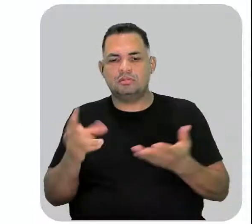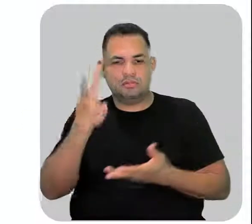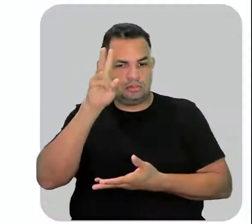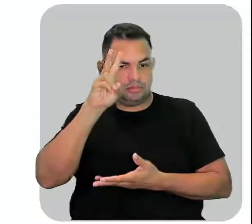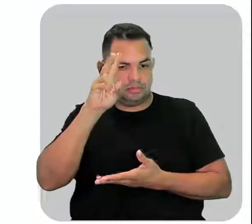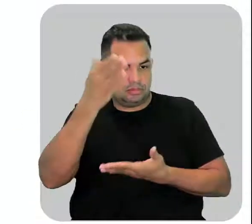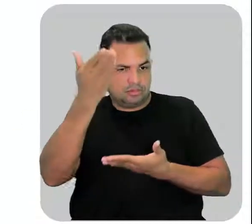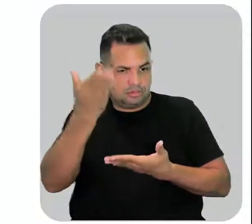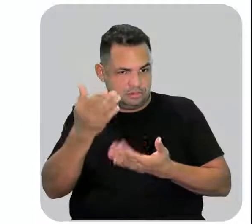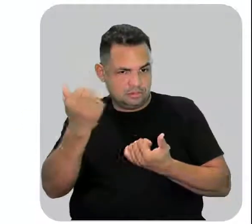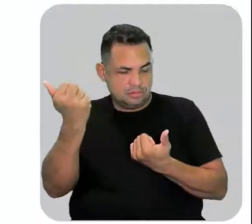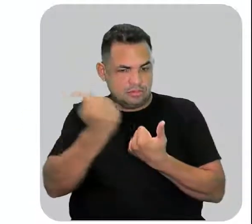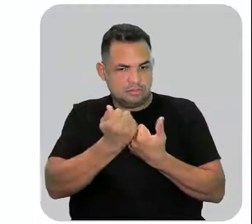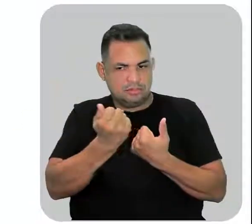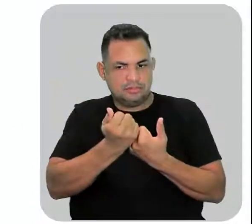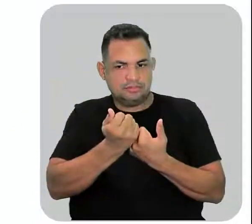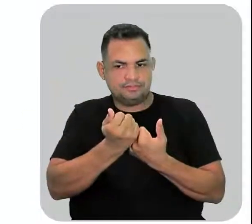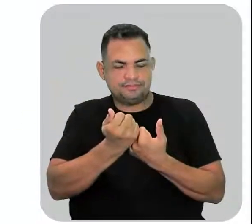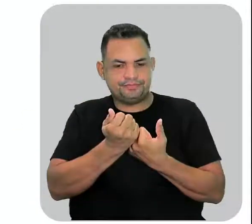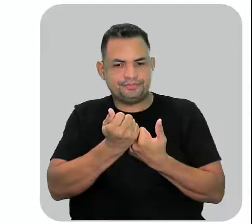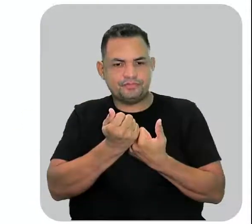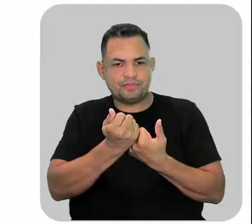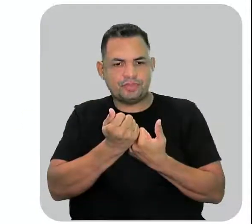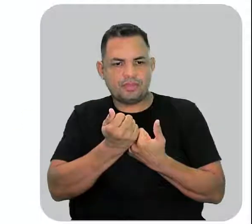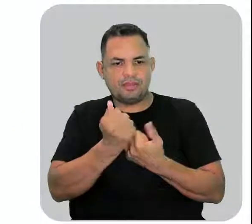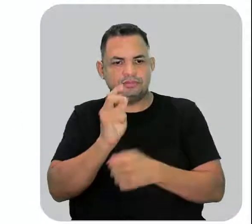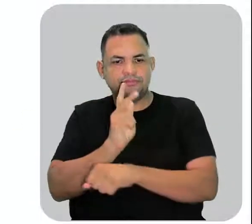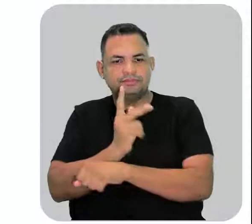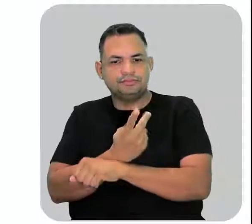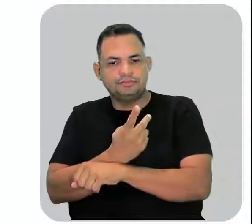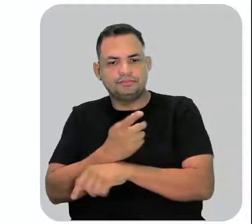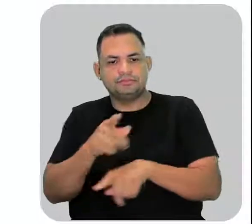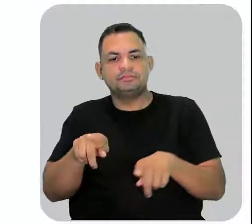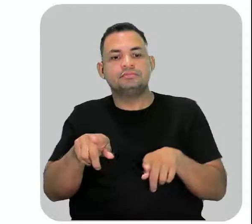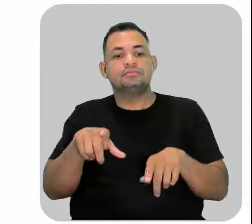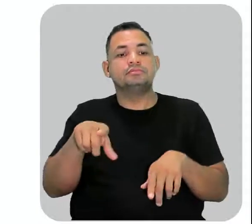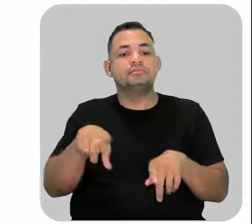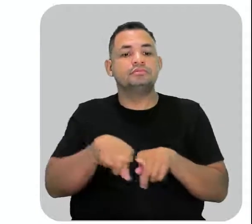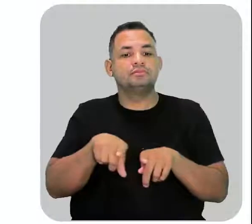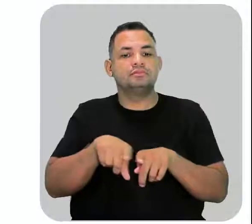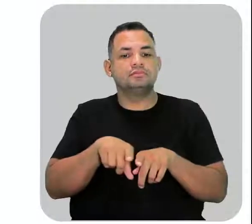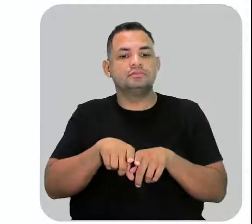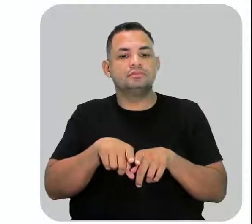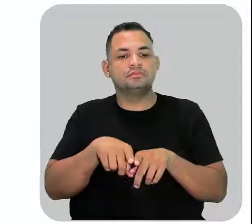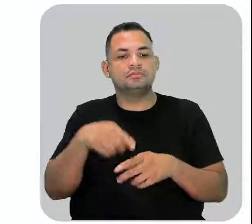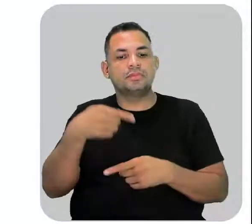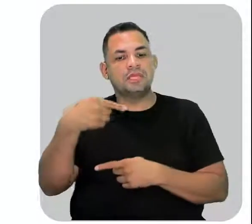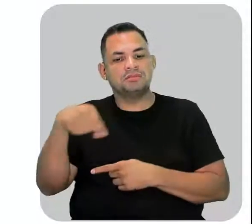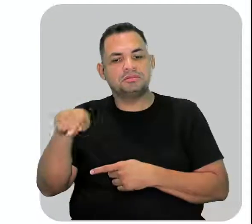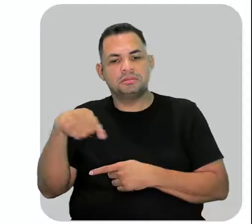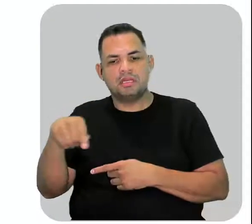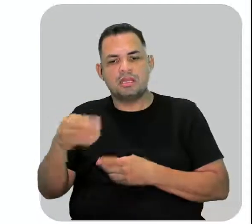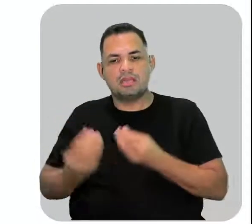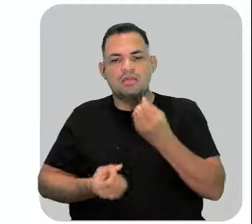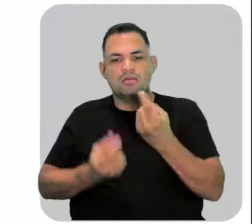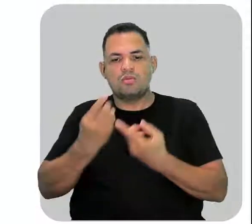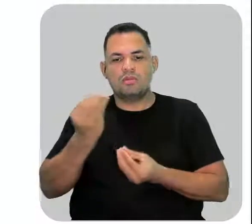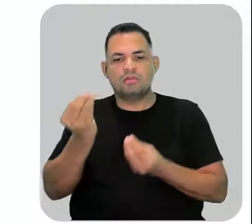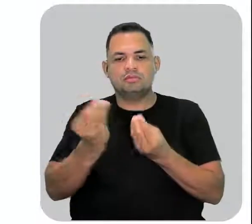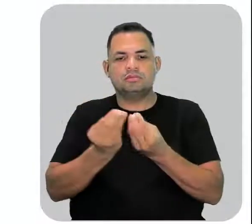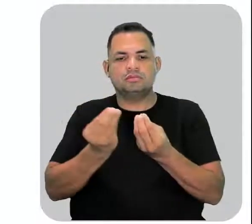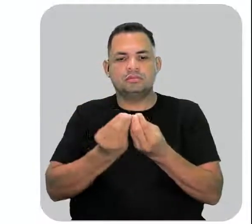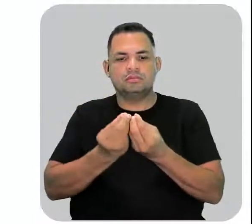a substituição dos hidrogênios e teremos a saída de algumas moléculas, como por exemplo